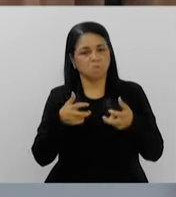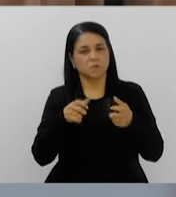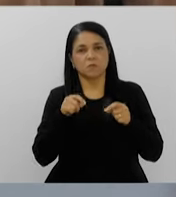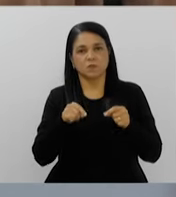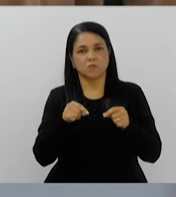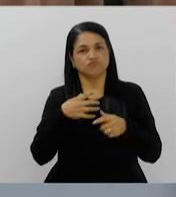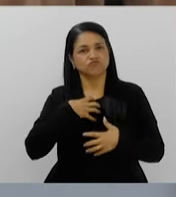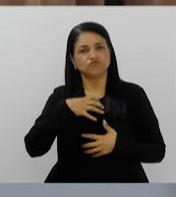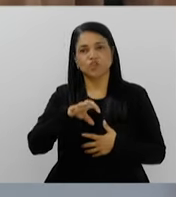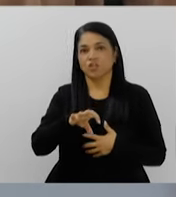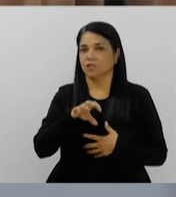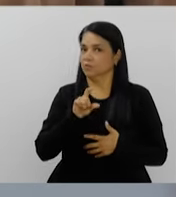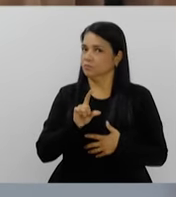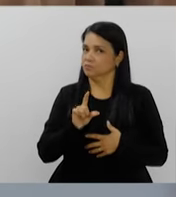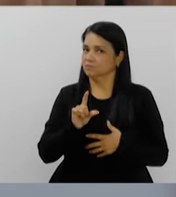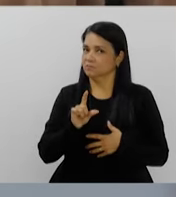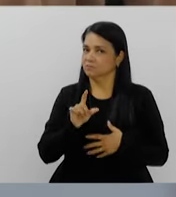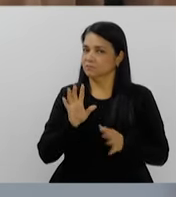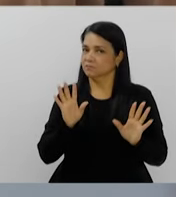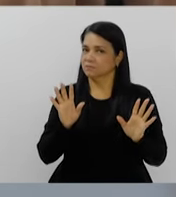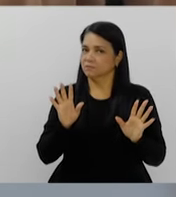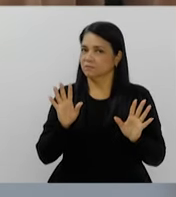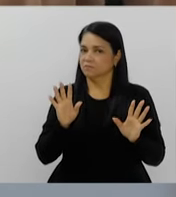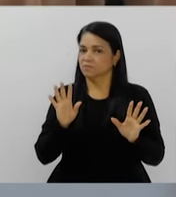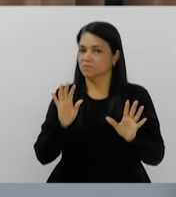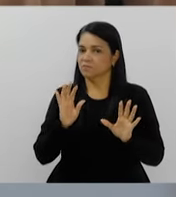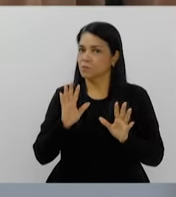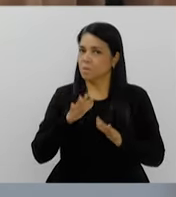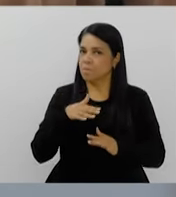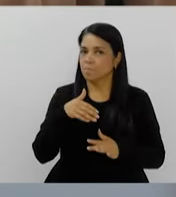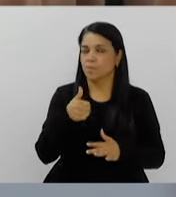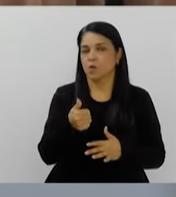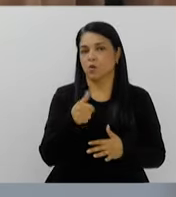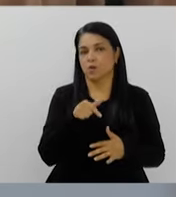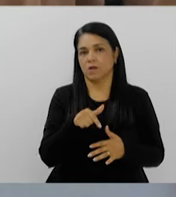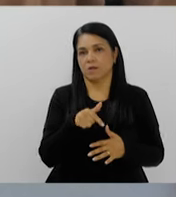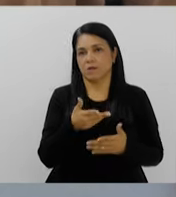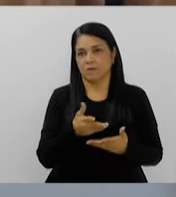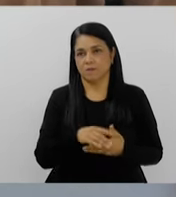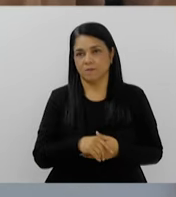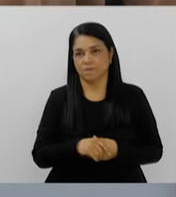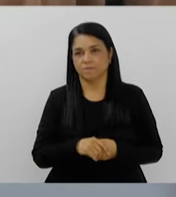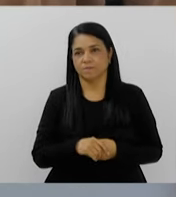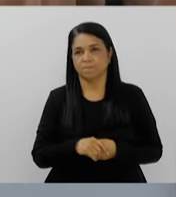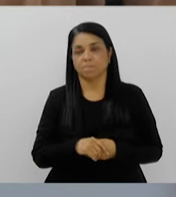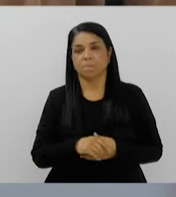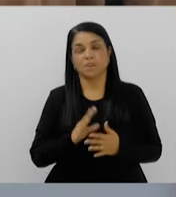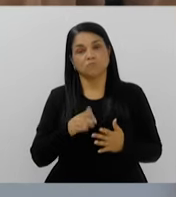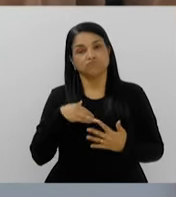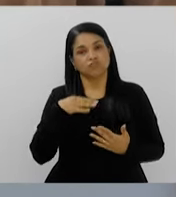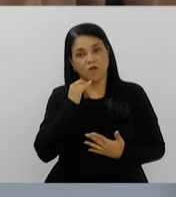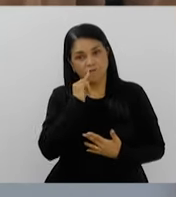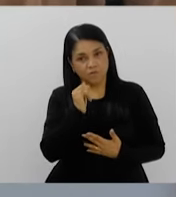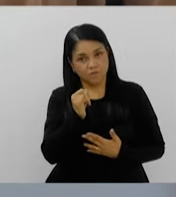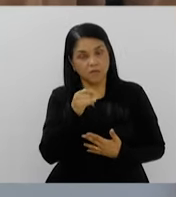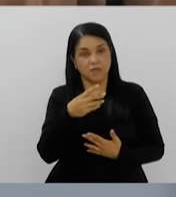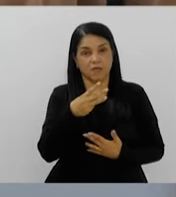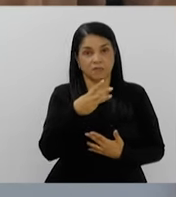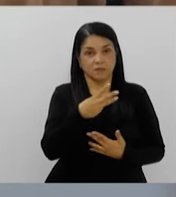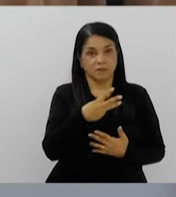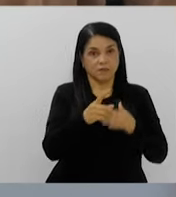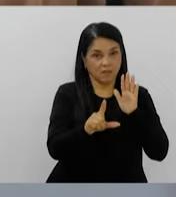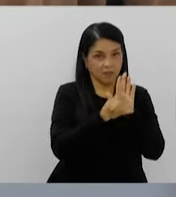jeito de contornar isso. Como eu já disse aqui, a